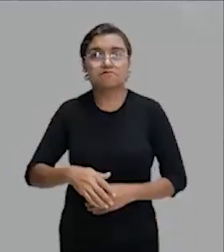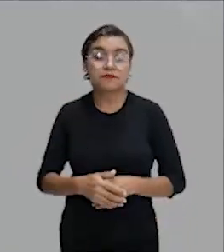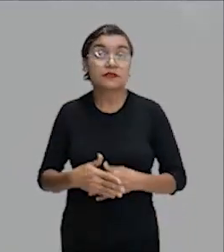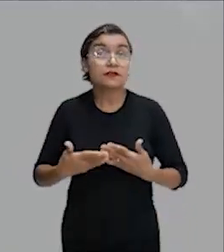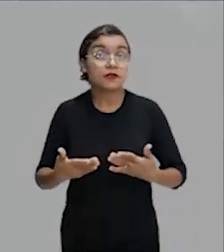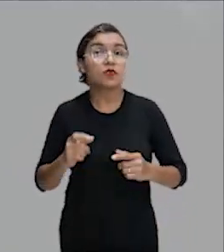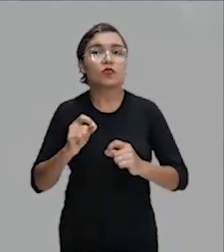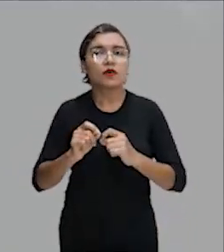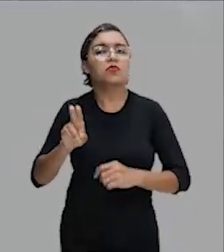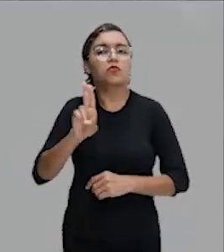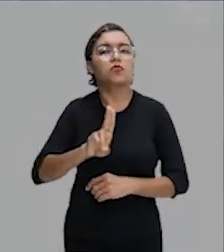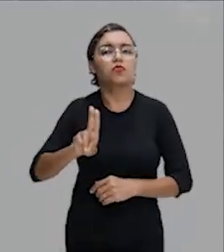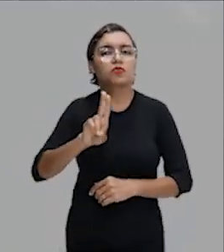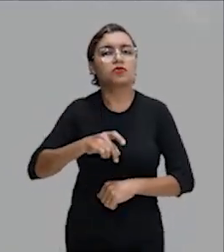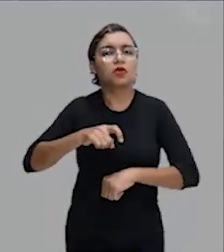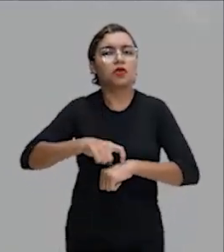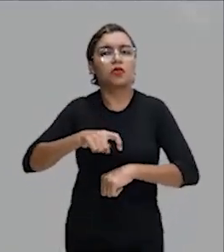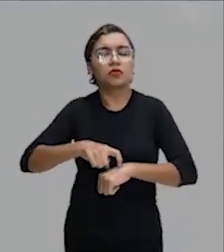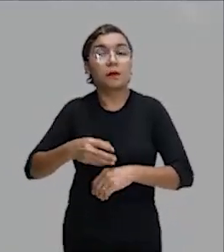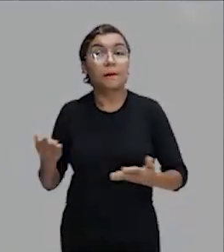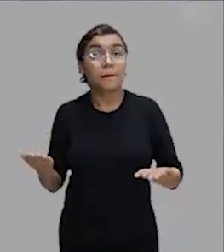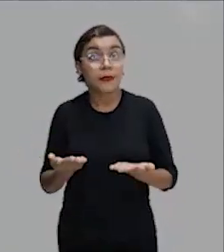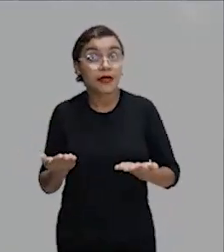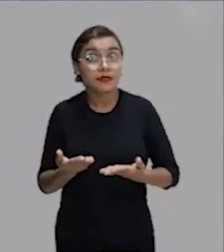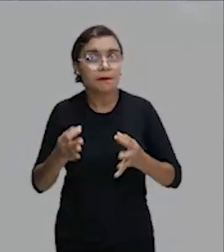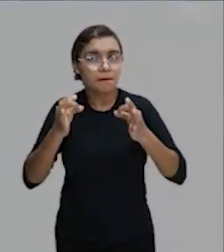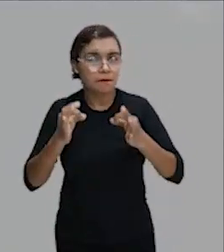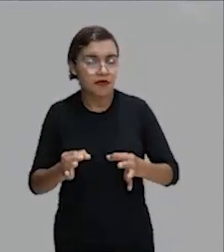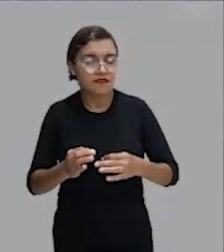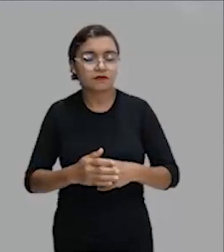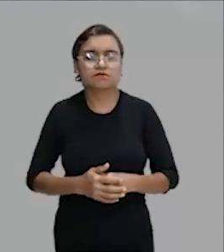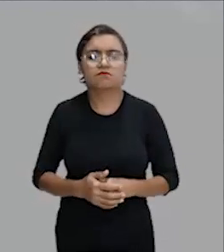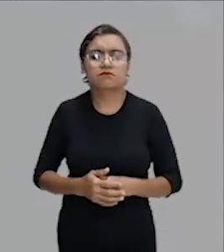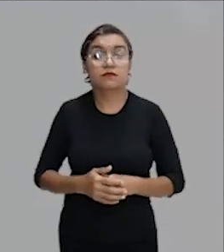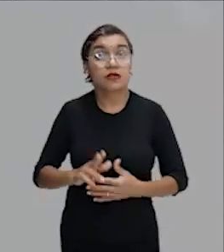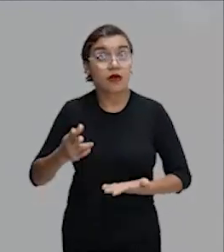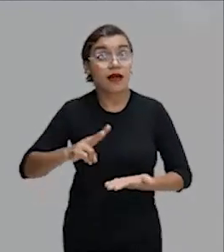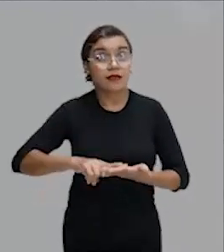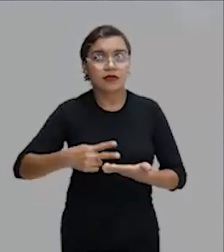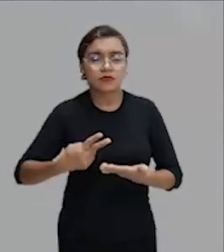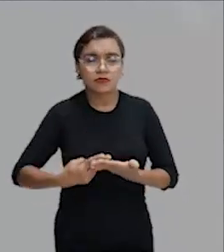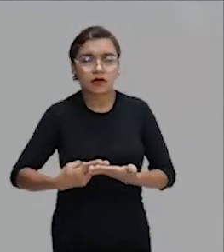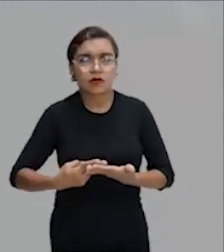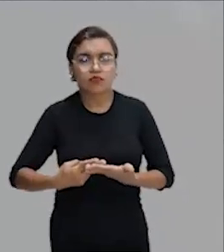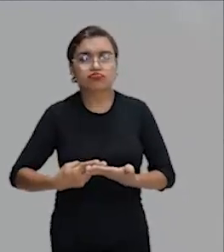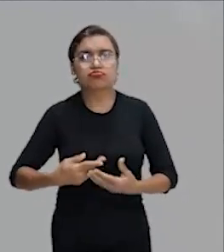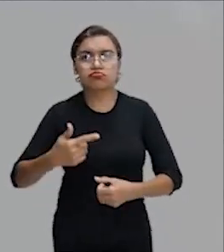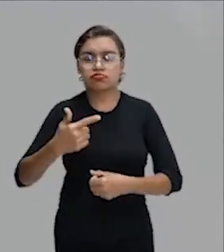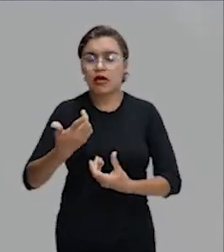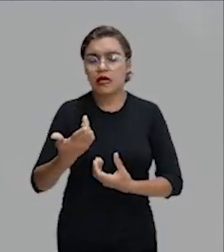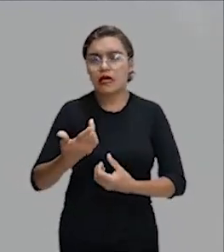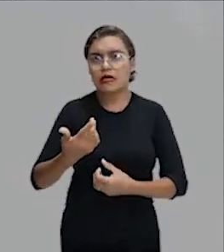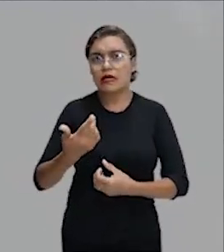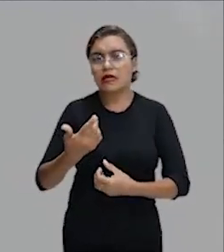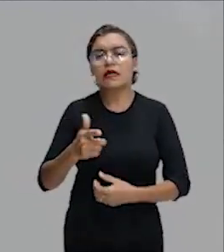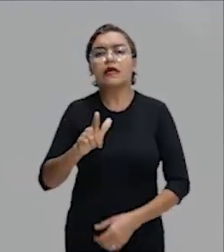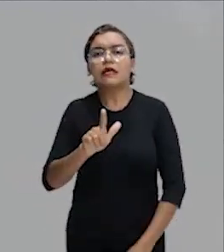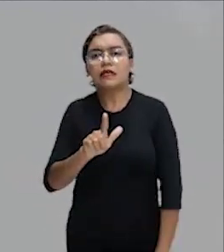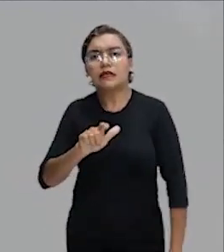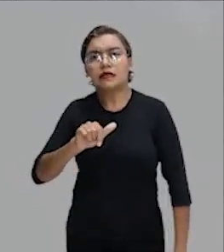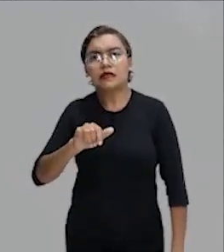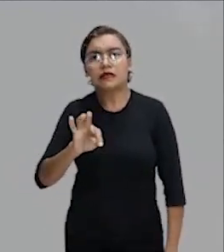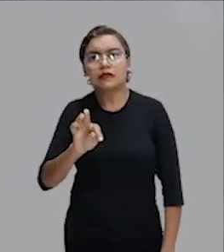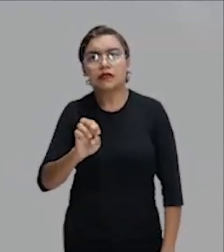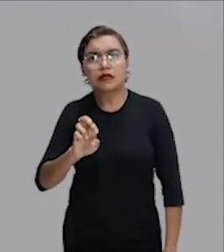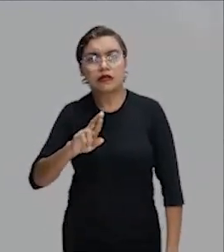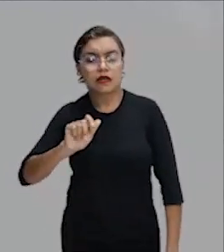por isso que eu usei o tempo do presente perfeito. Aí, o que eu falei da tradução literal? Se eu fosse traduzir ao pé da letra, seria